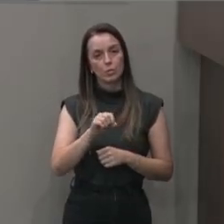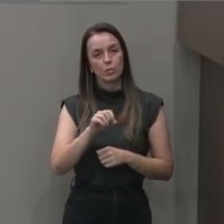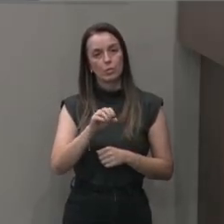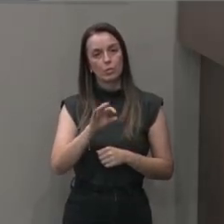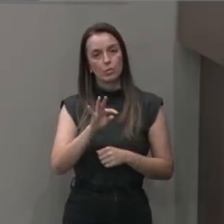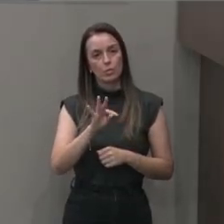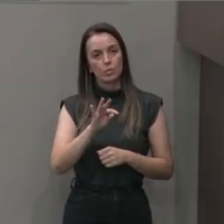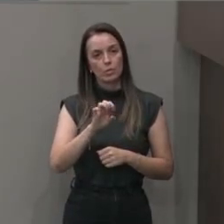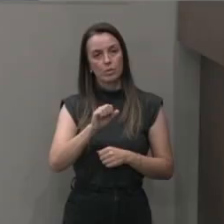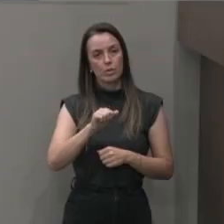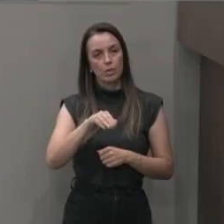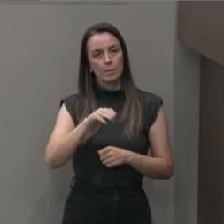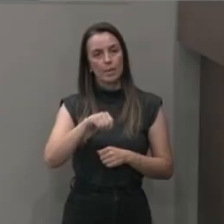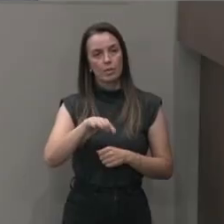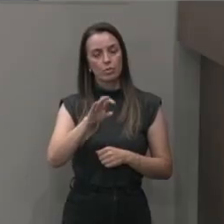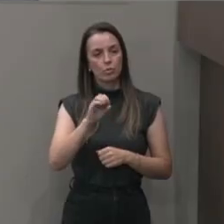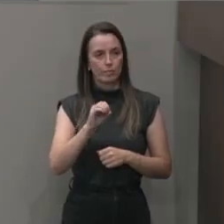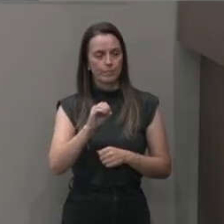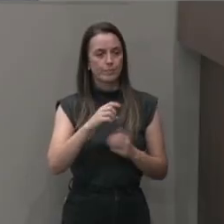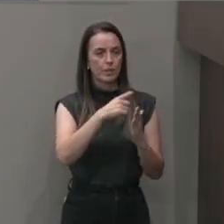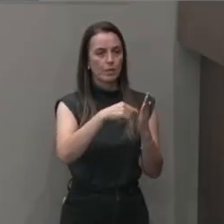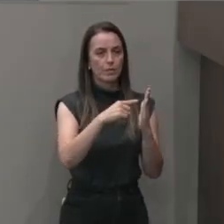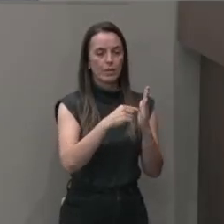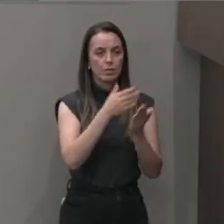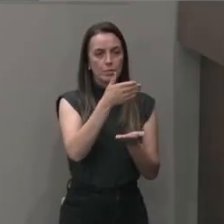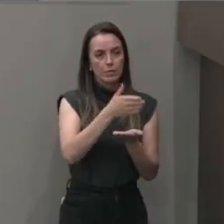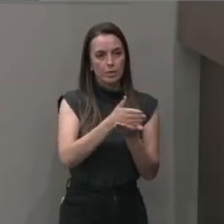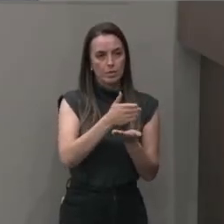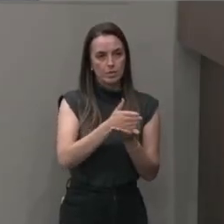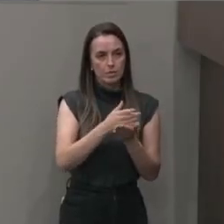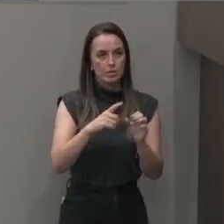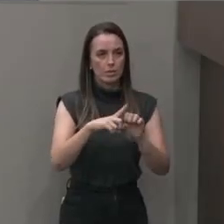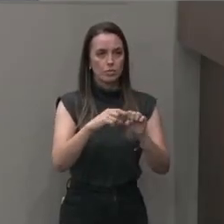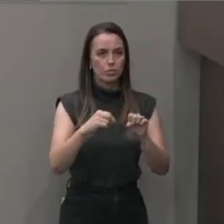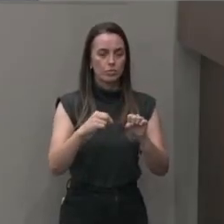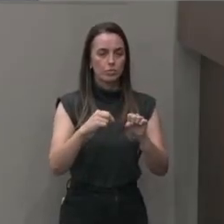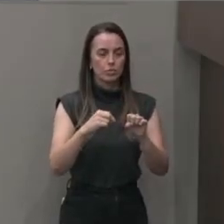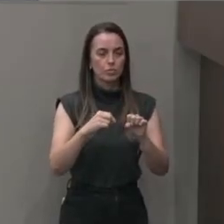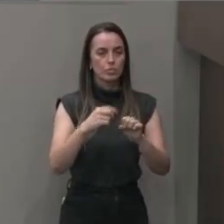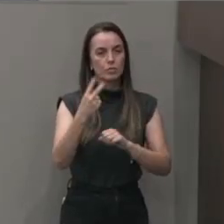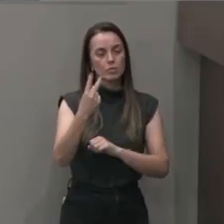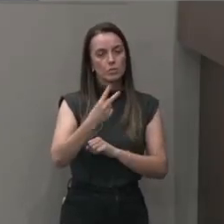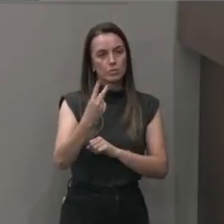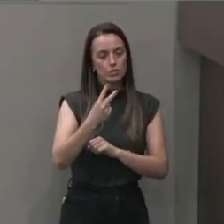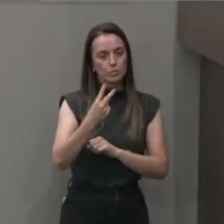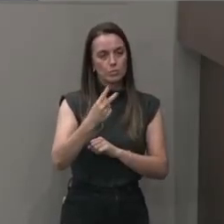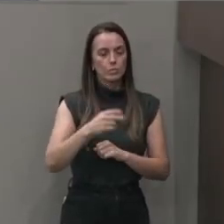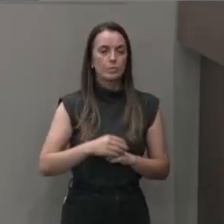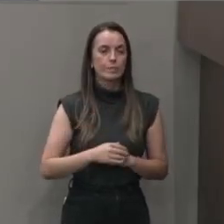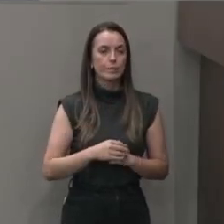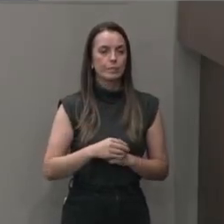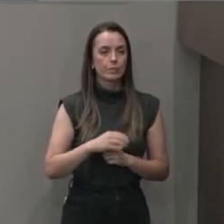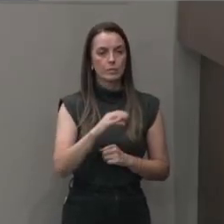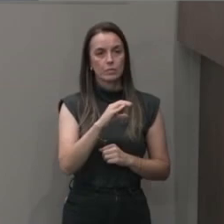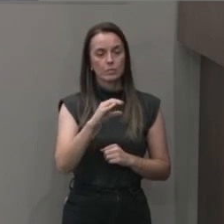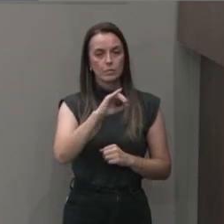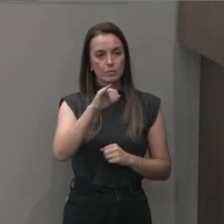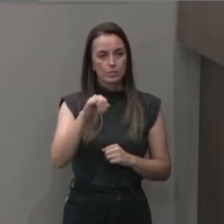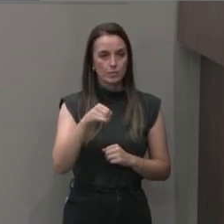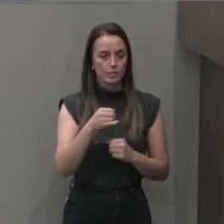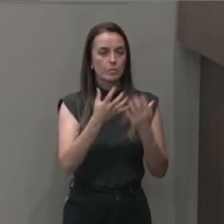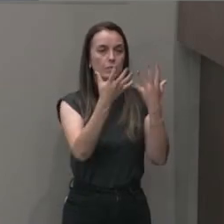providências. Veto parcial, inciso 2º do artigo 2º. Parecer, CCJ, pelo acatamento do